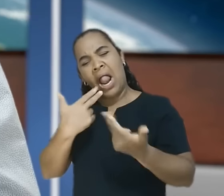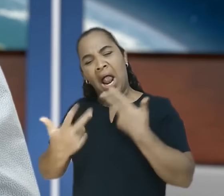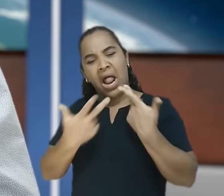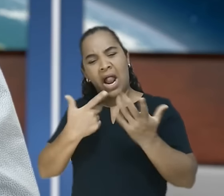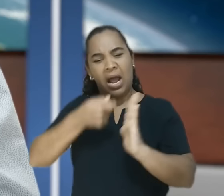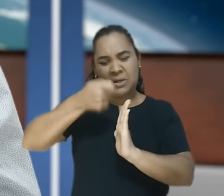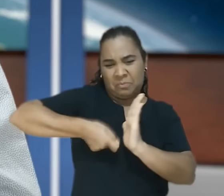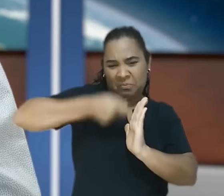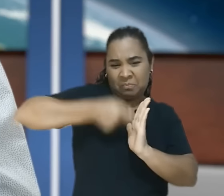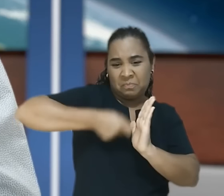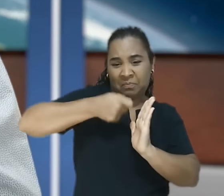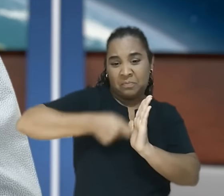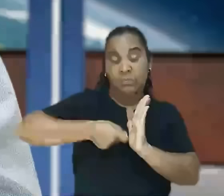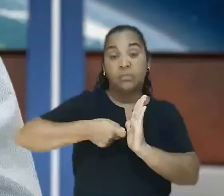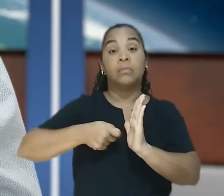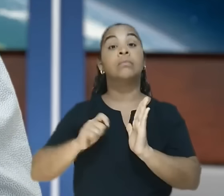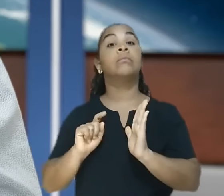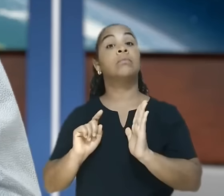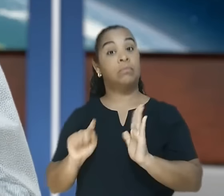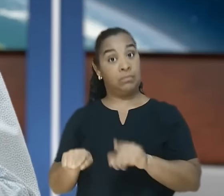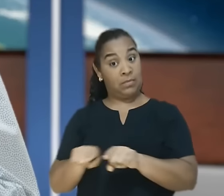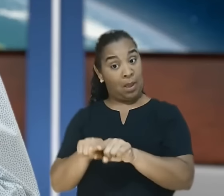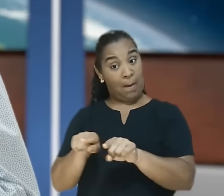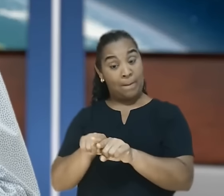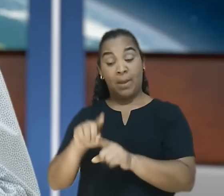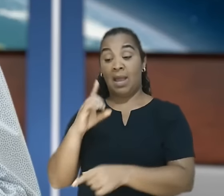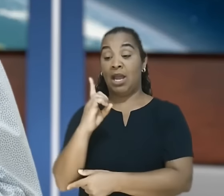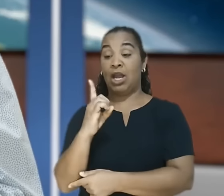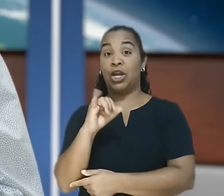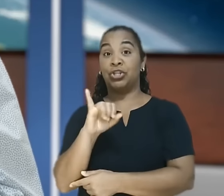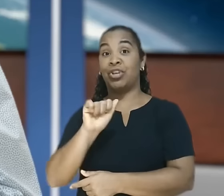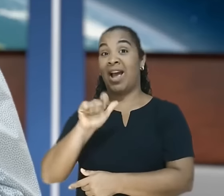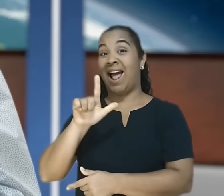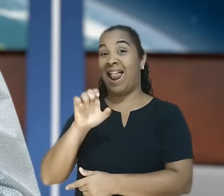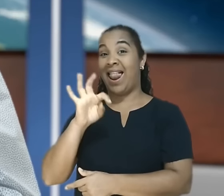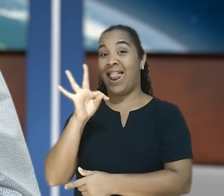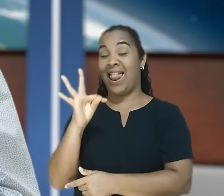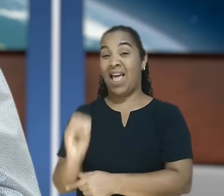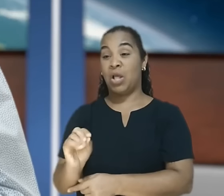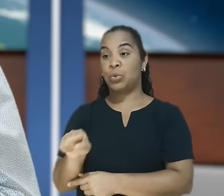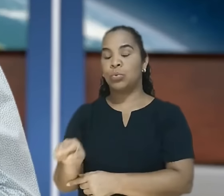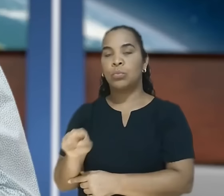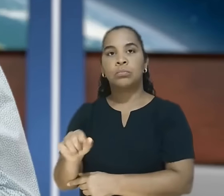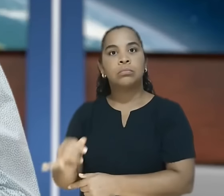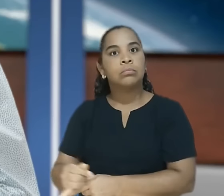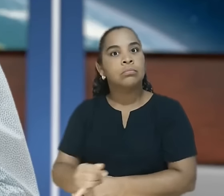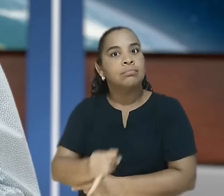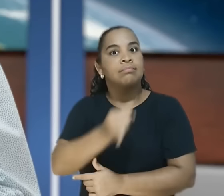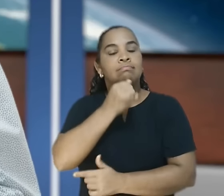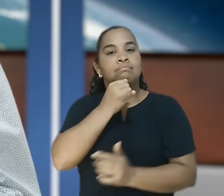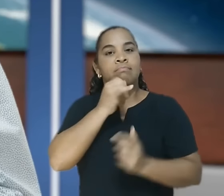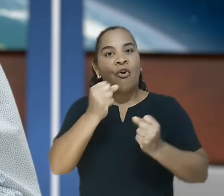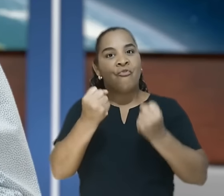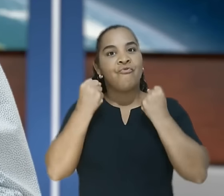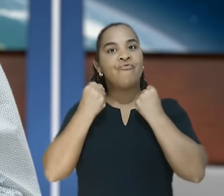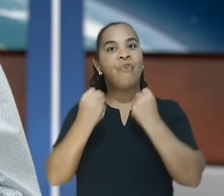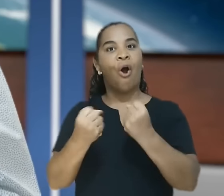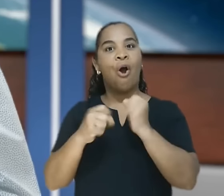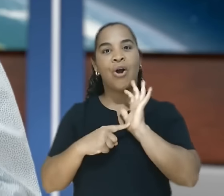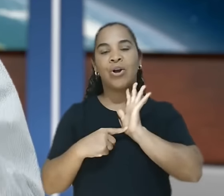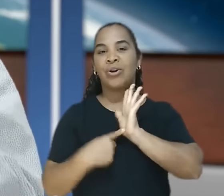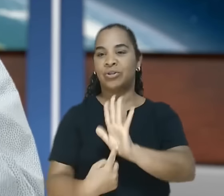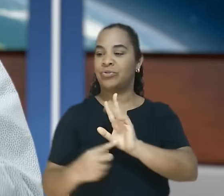O regional Como o dialeto De cada região É um dos exemplos Mais notáveis De reencarnação